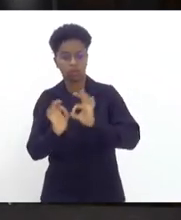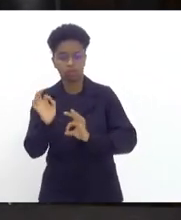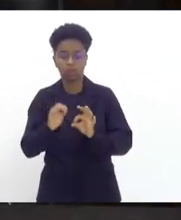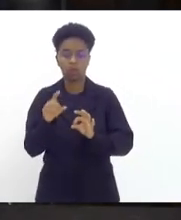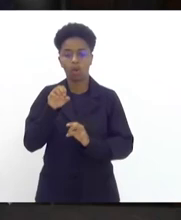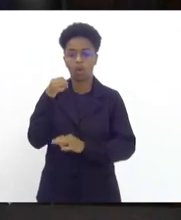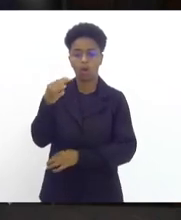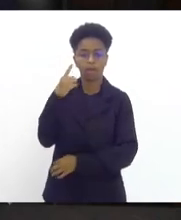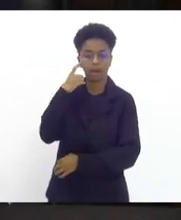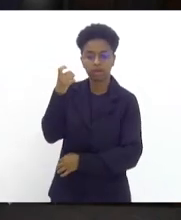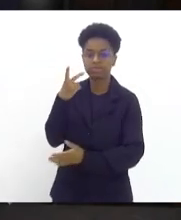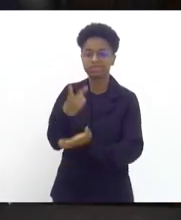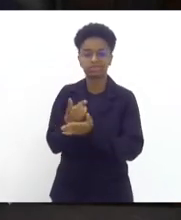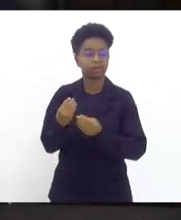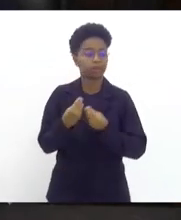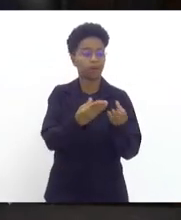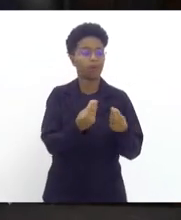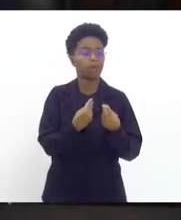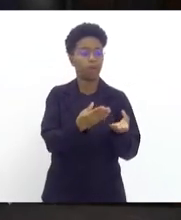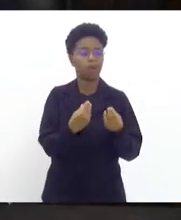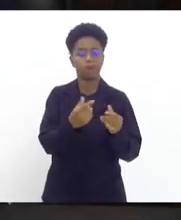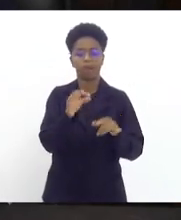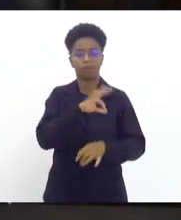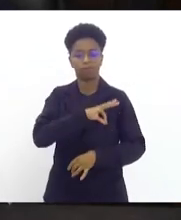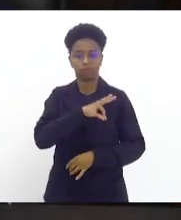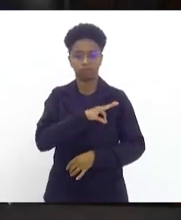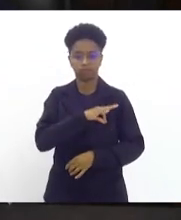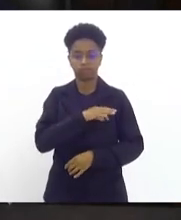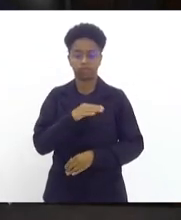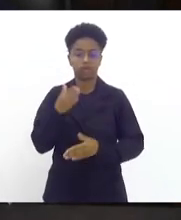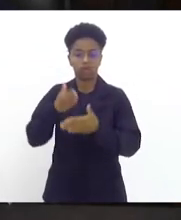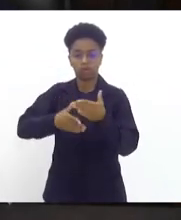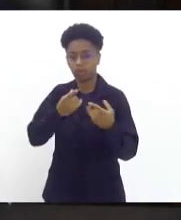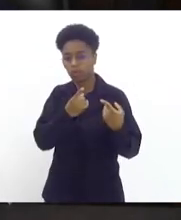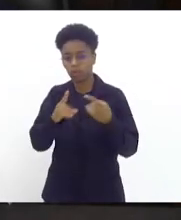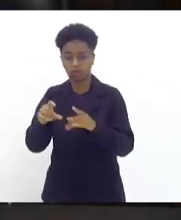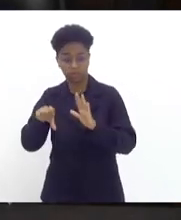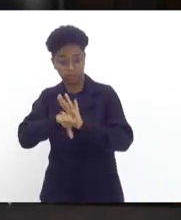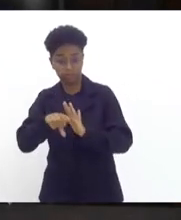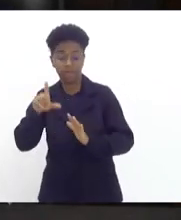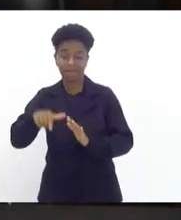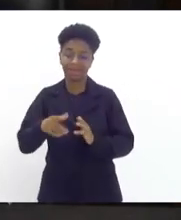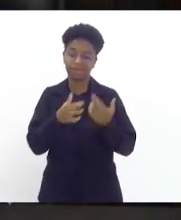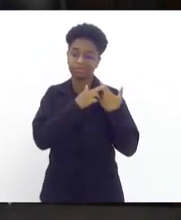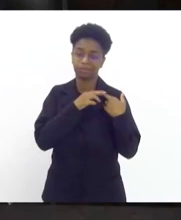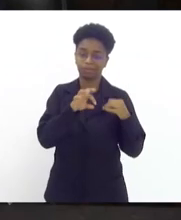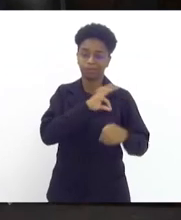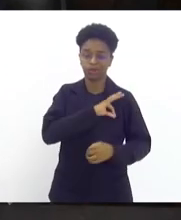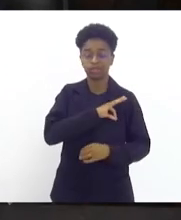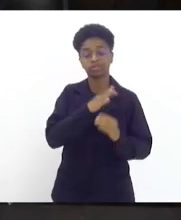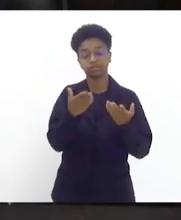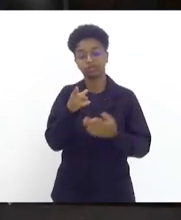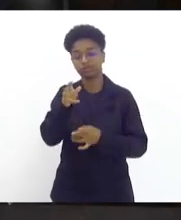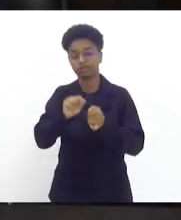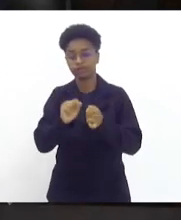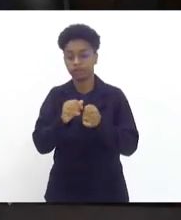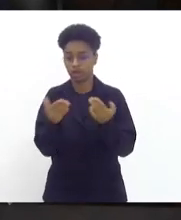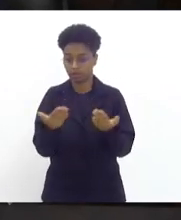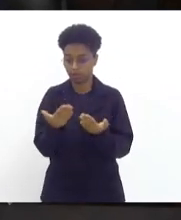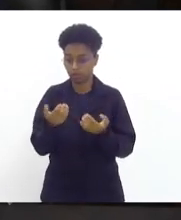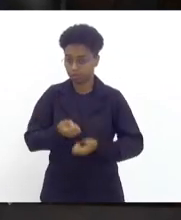tudo cai com a polícia militar ou enfrentamento do Crime Organizado é a polícia militar então o que você acabou de fazer